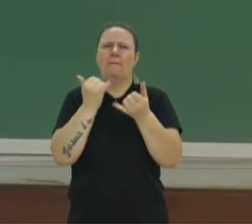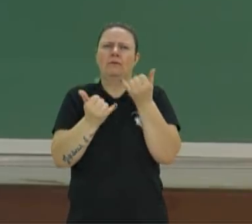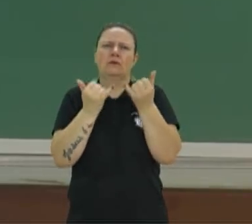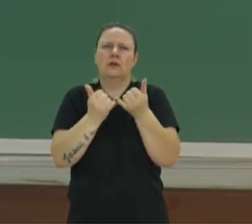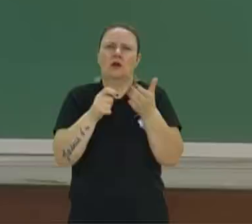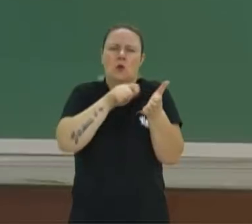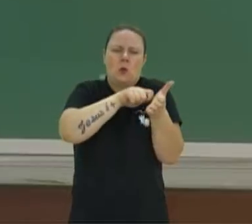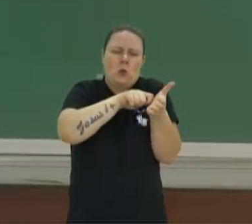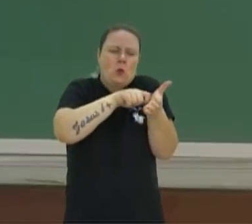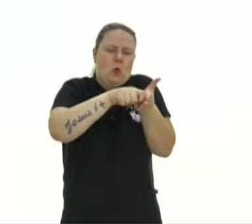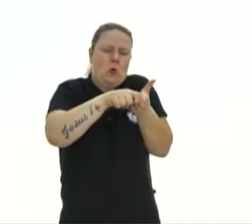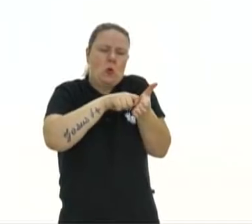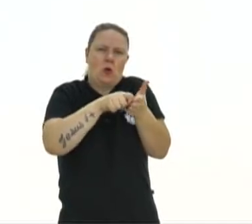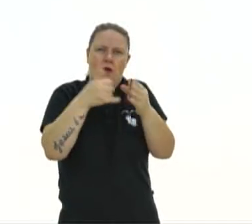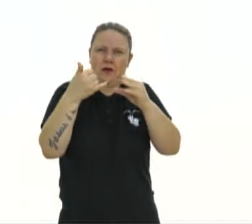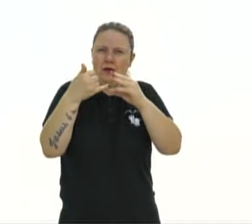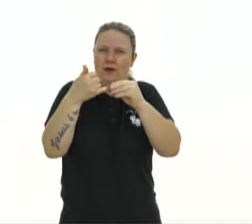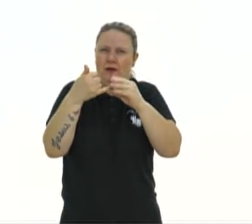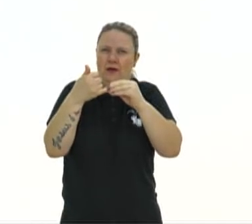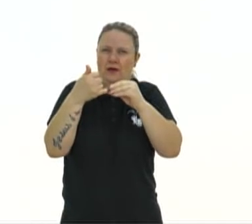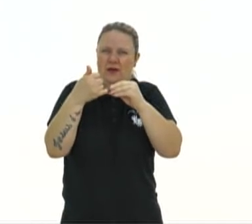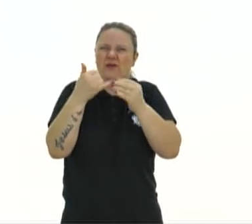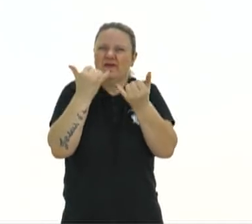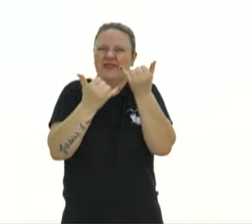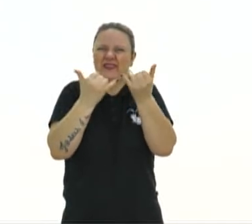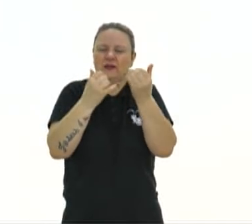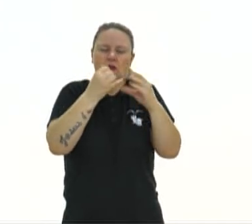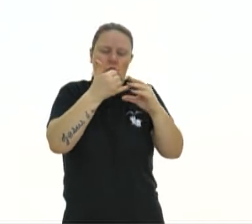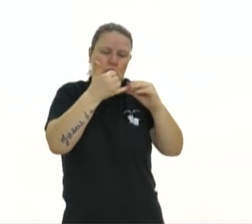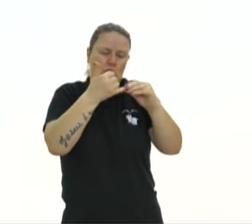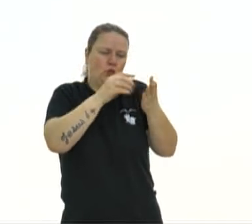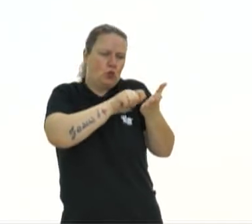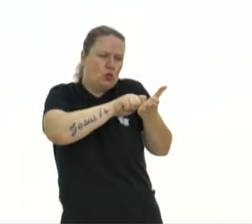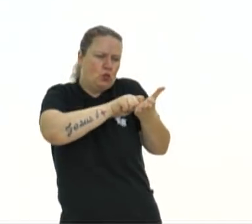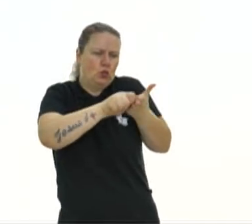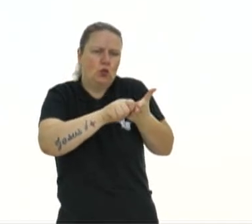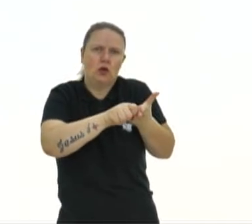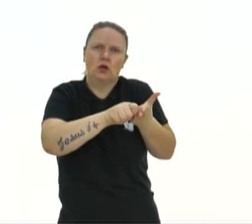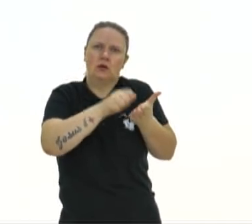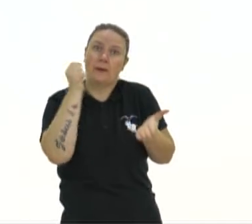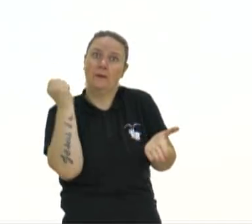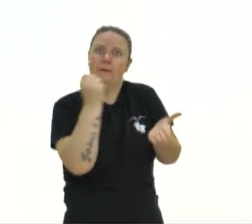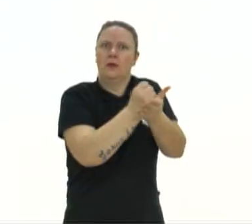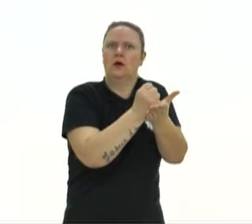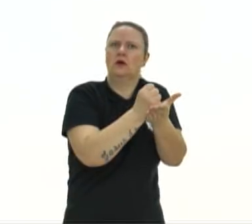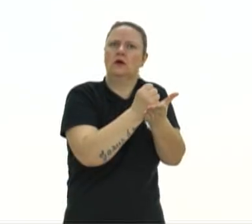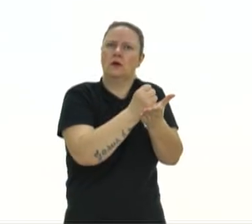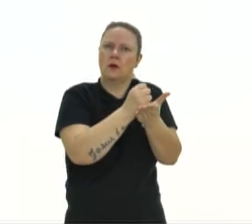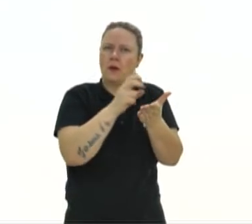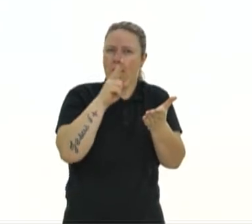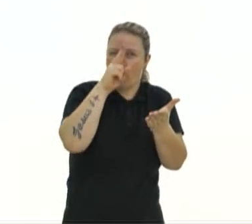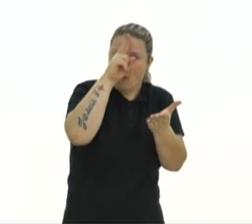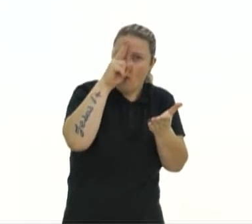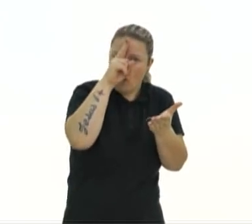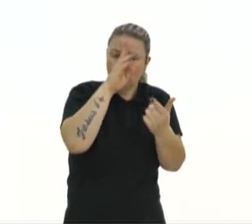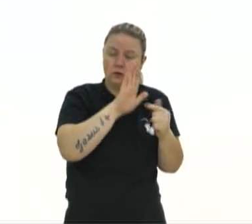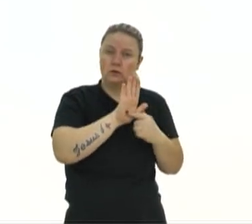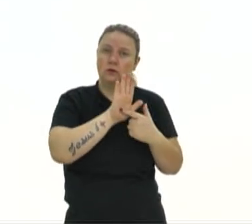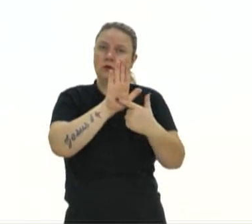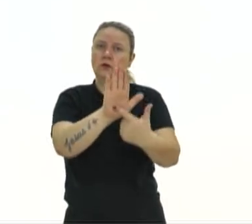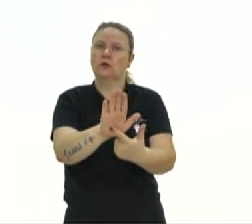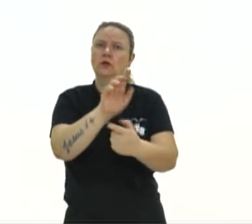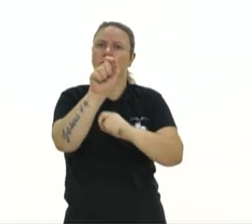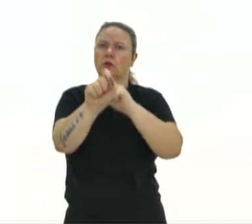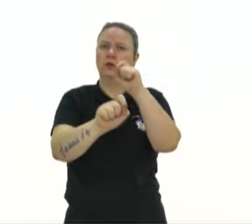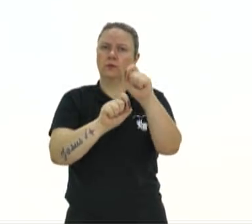em notícias falsas, justamente para mostrar qual que é a utilidade desse guia, que é a identificação desse tipo de